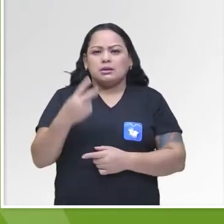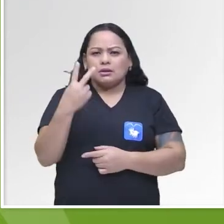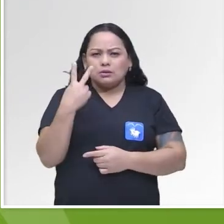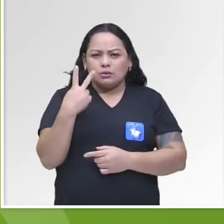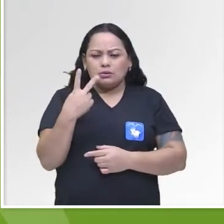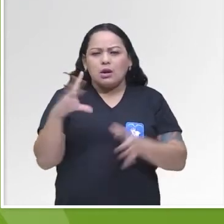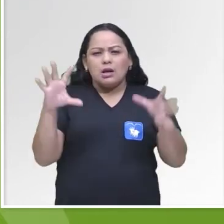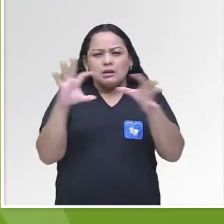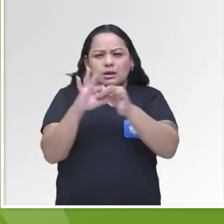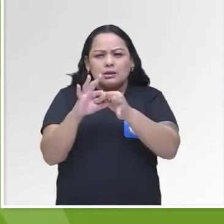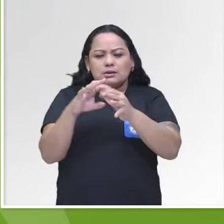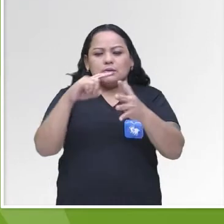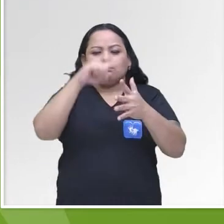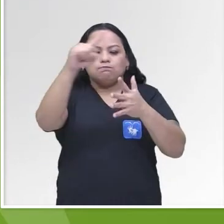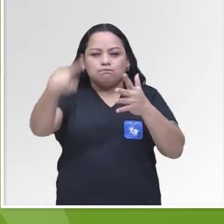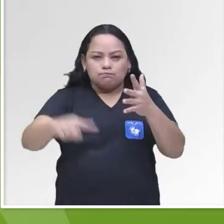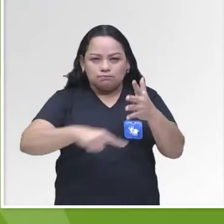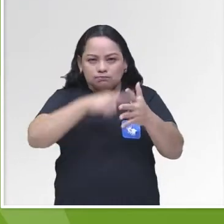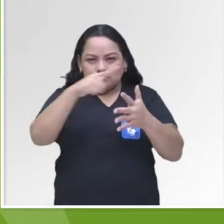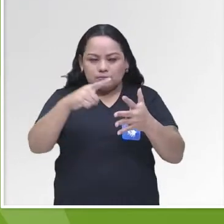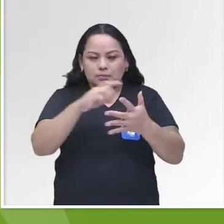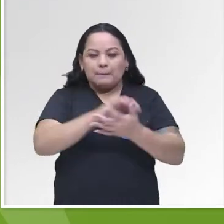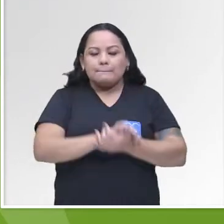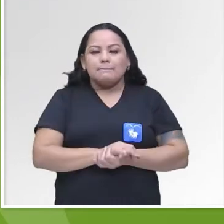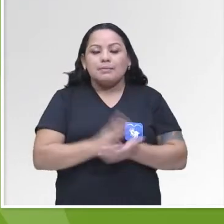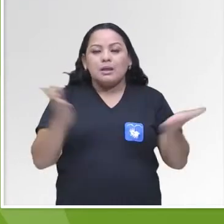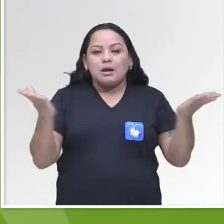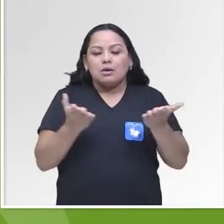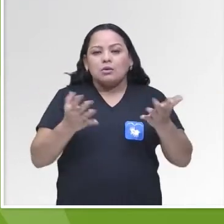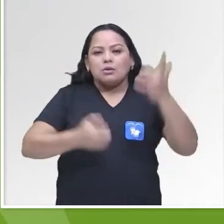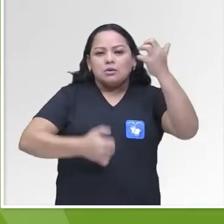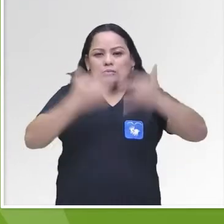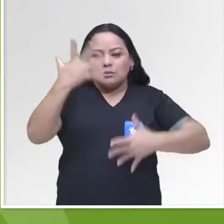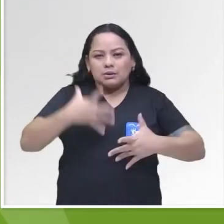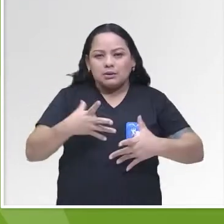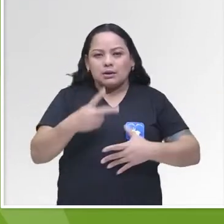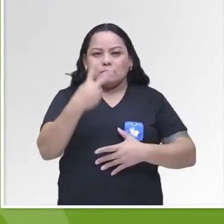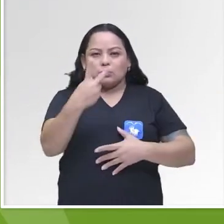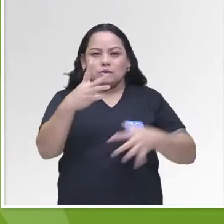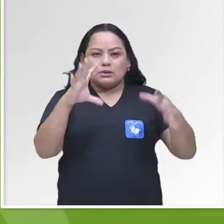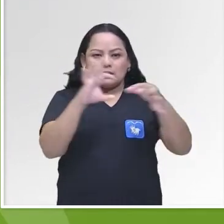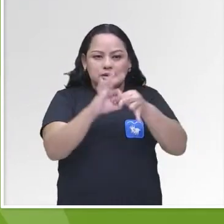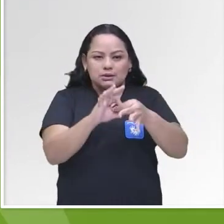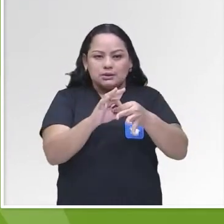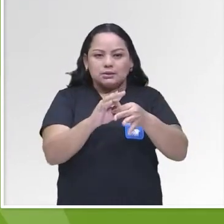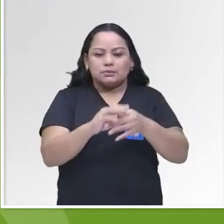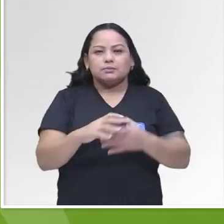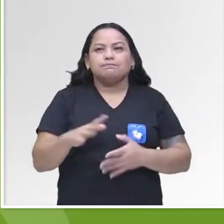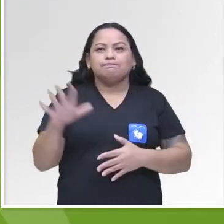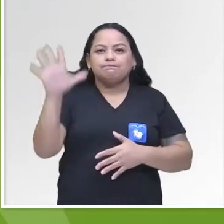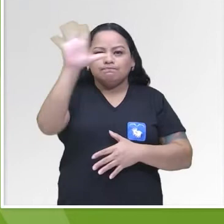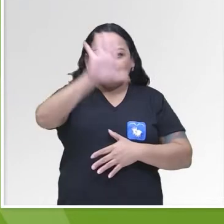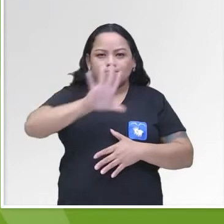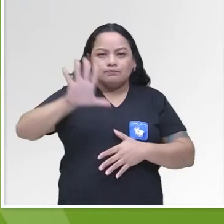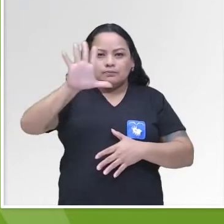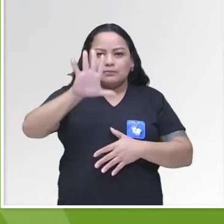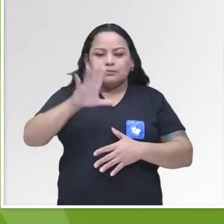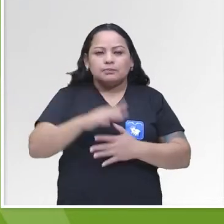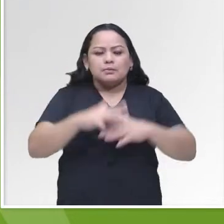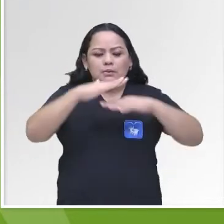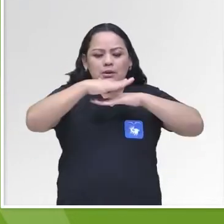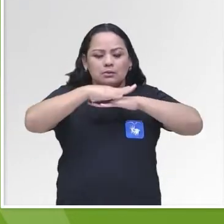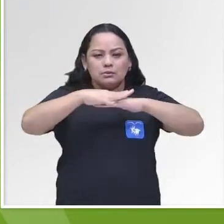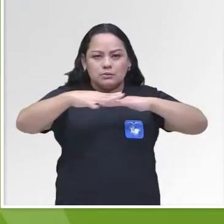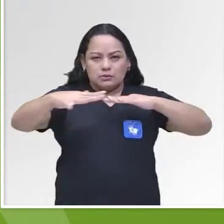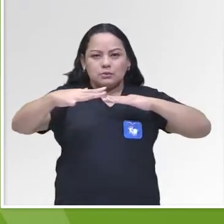Eu vou falar dos compostos com ligações dupla, tá bom? Os